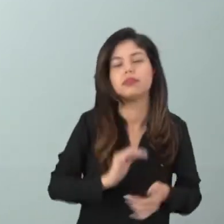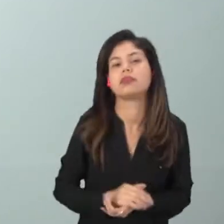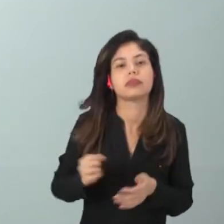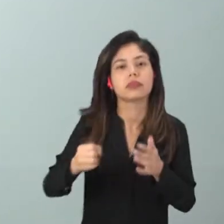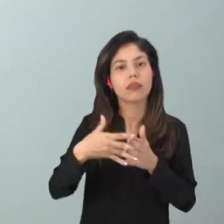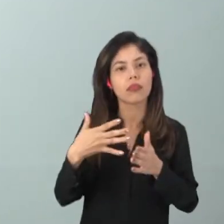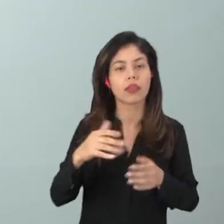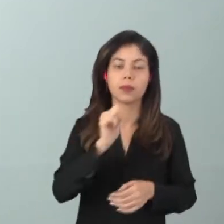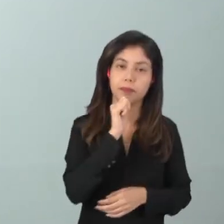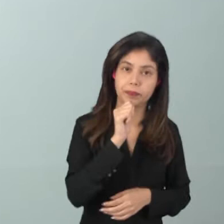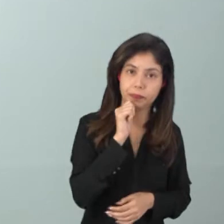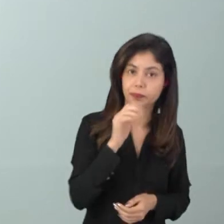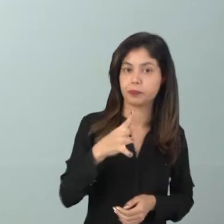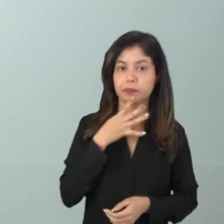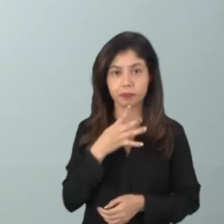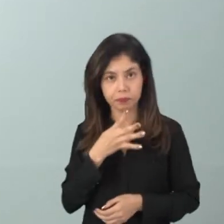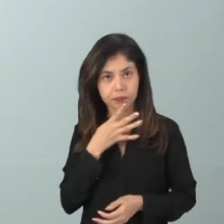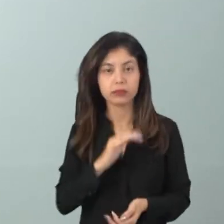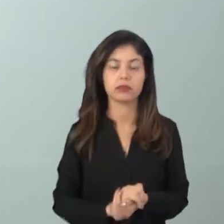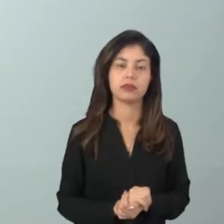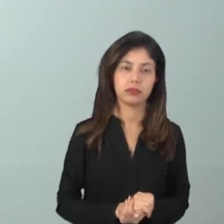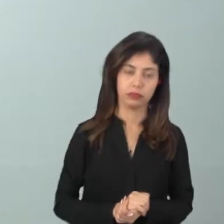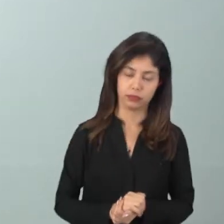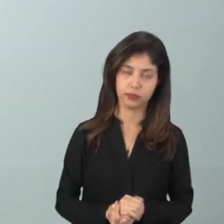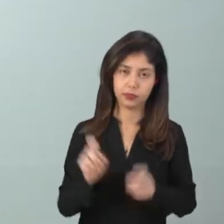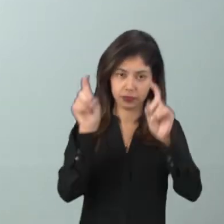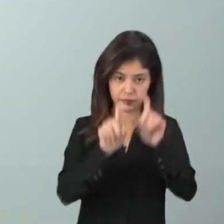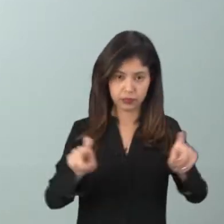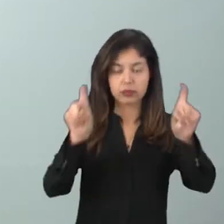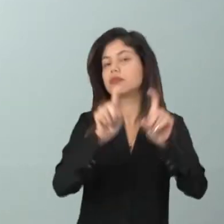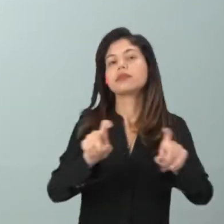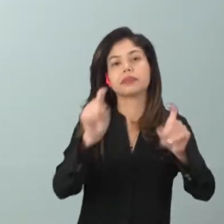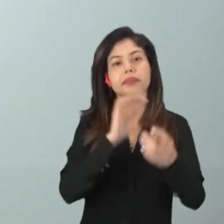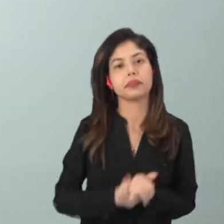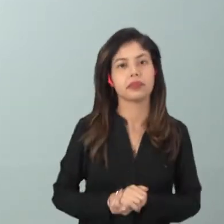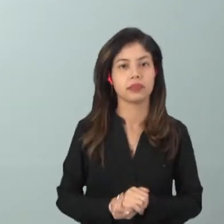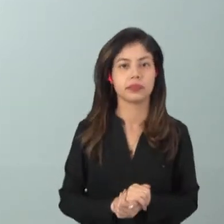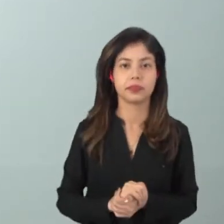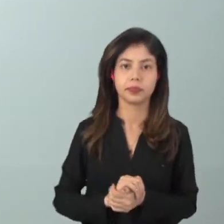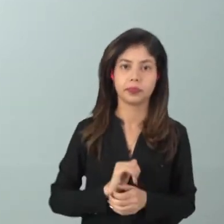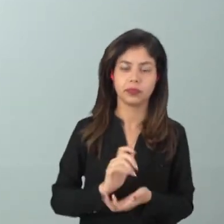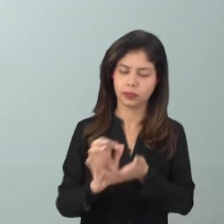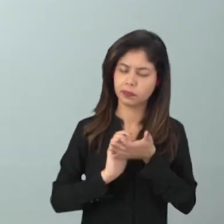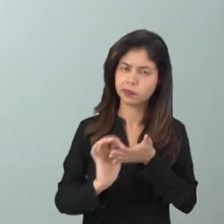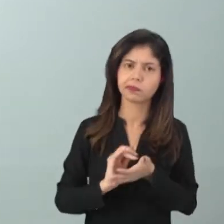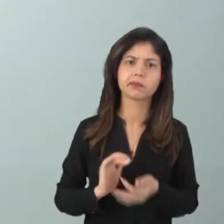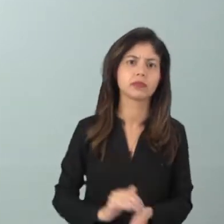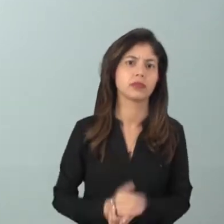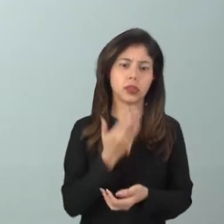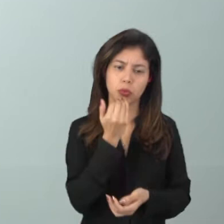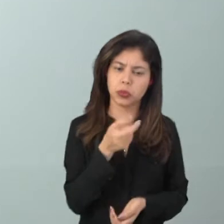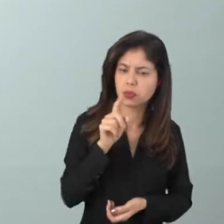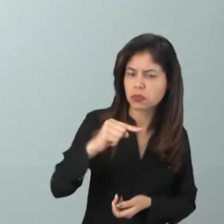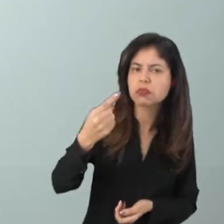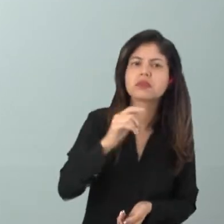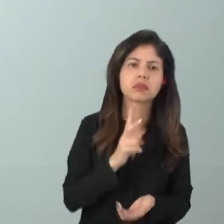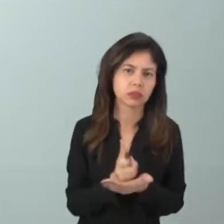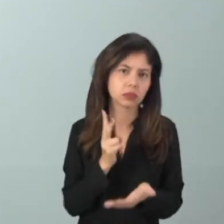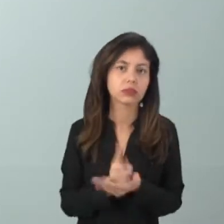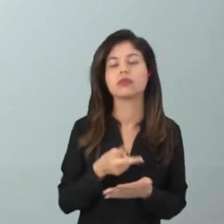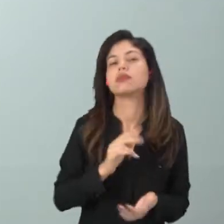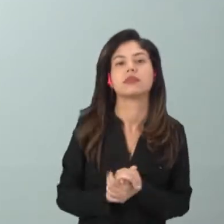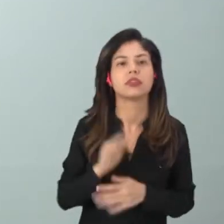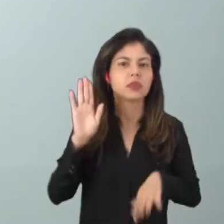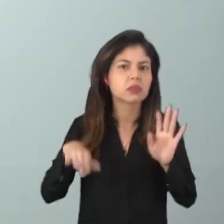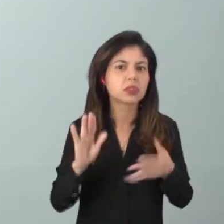das vezes a gente conhece isso, você está ali no computador, mesmo no smartphone, está comendo ali mesmo e praticamente não